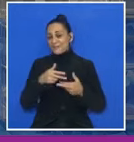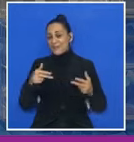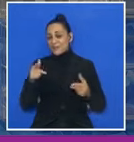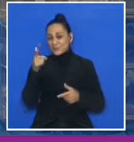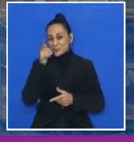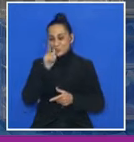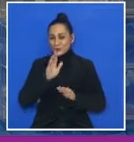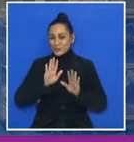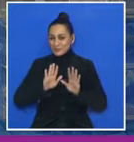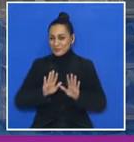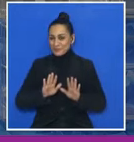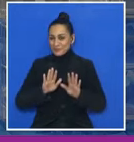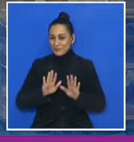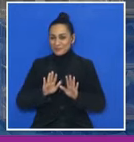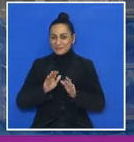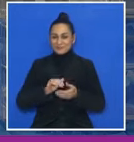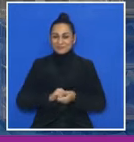chances.